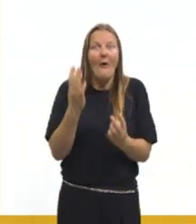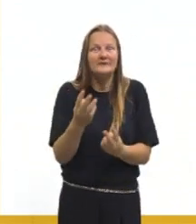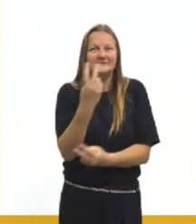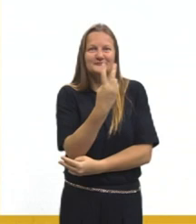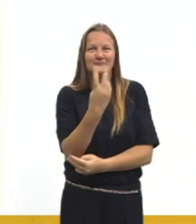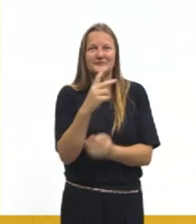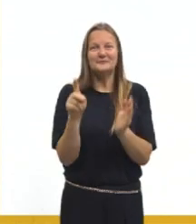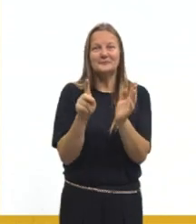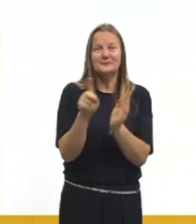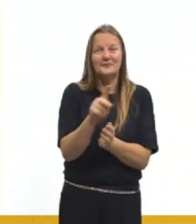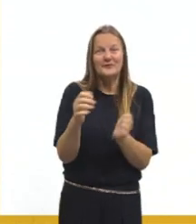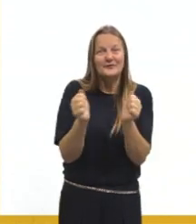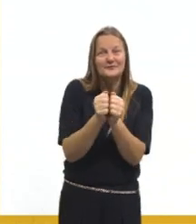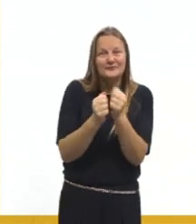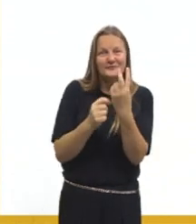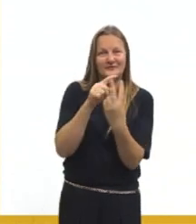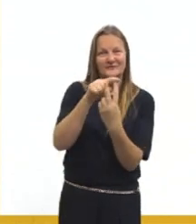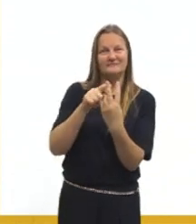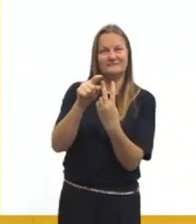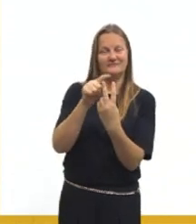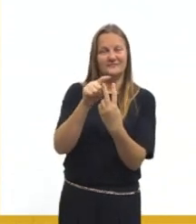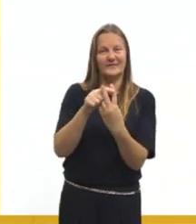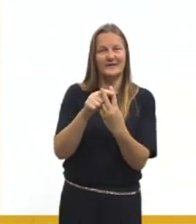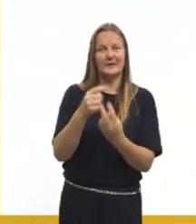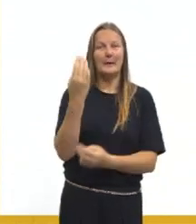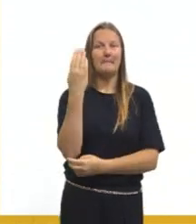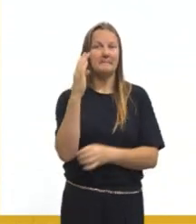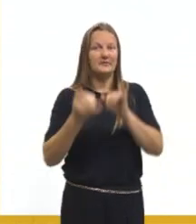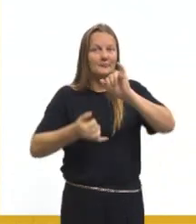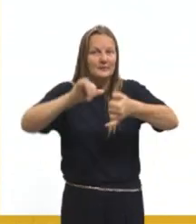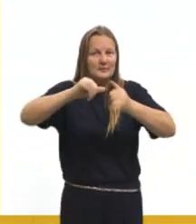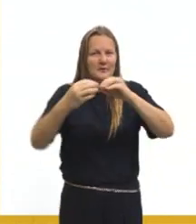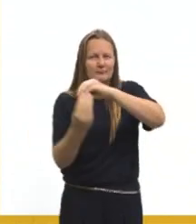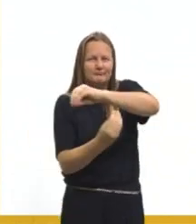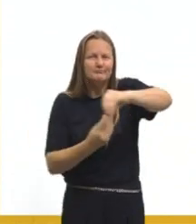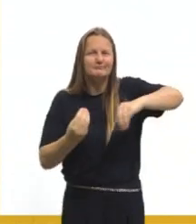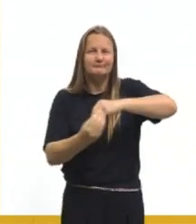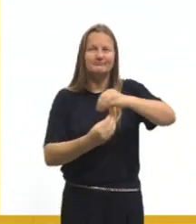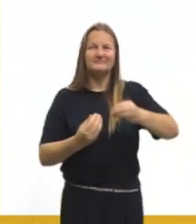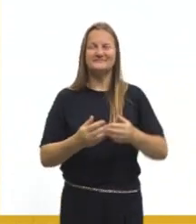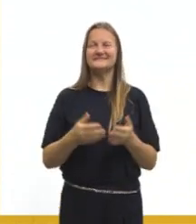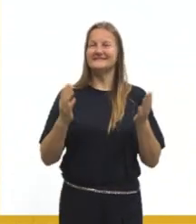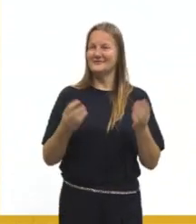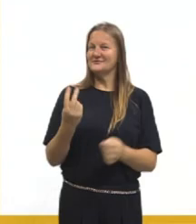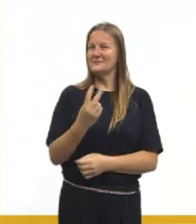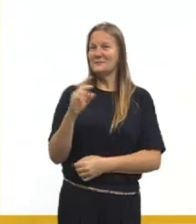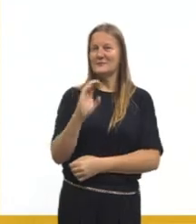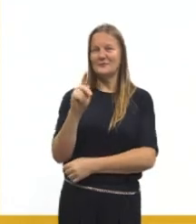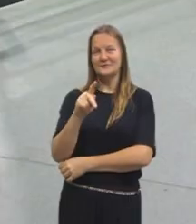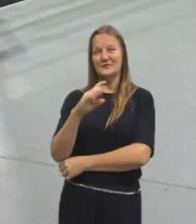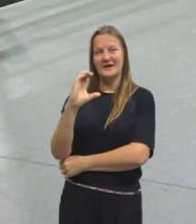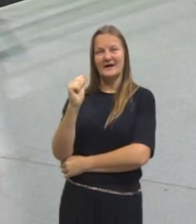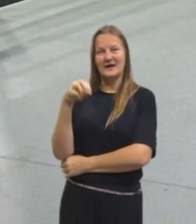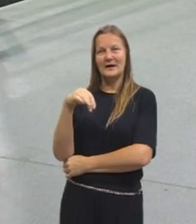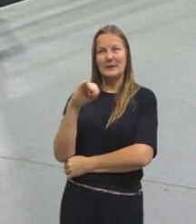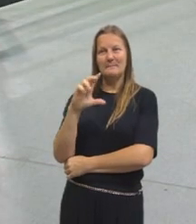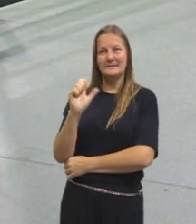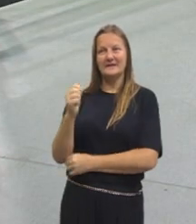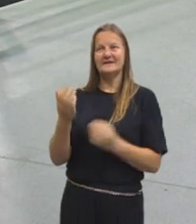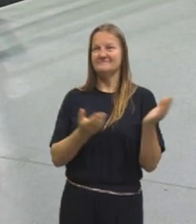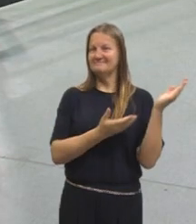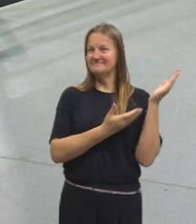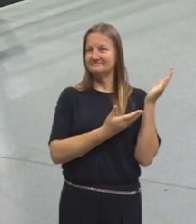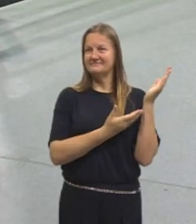Camila que vai ajudar bastante professora Camila Então eu queria já aproveitar que eu tô falando